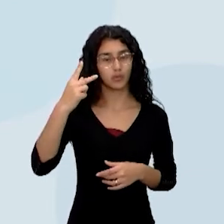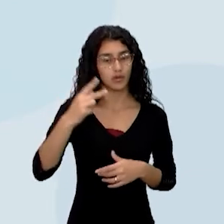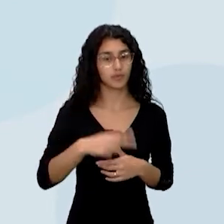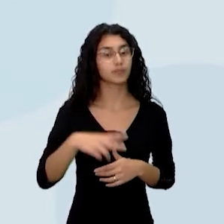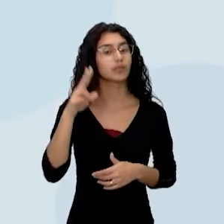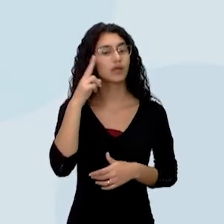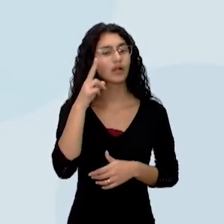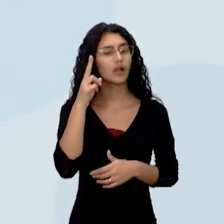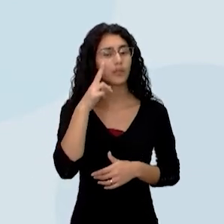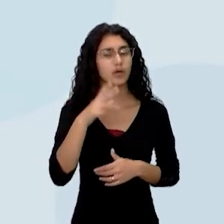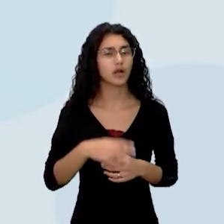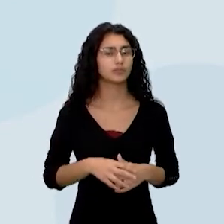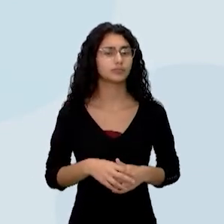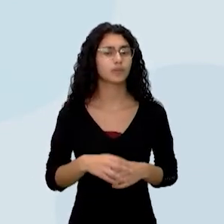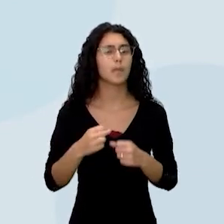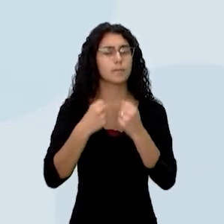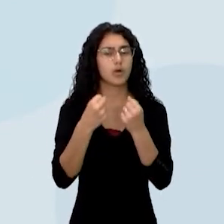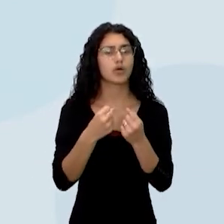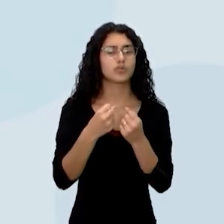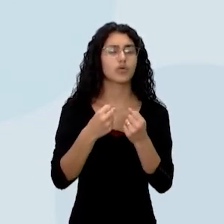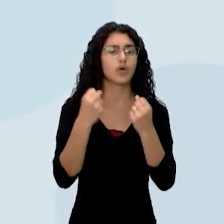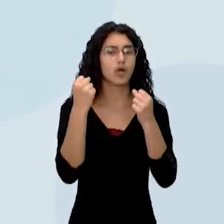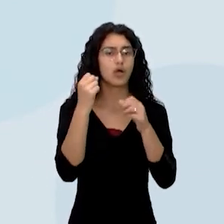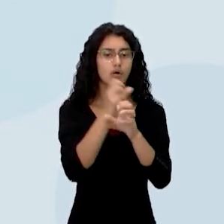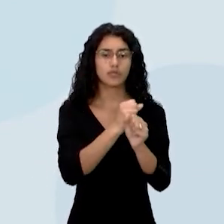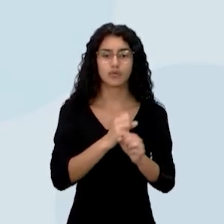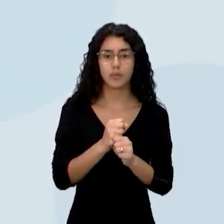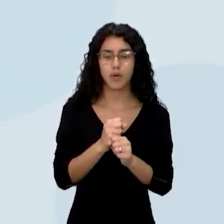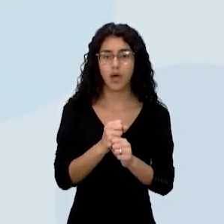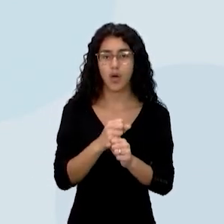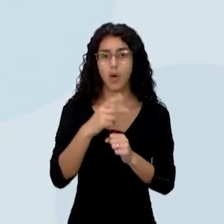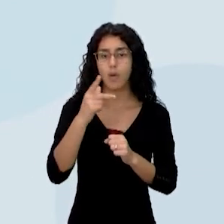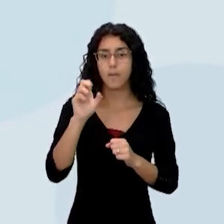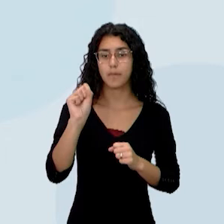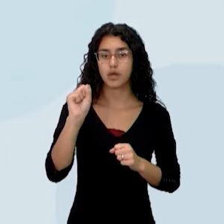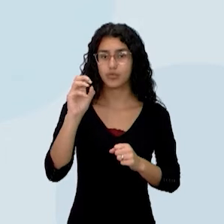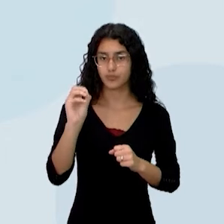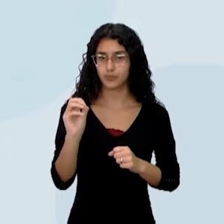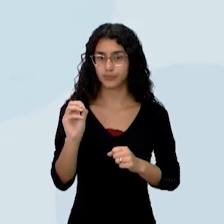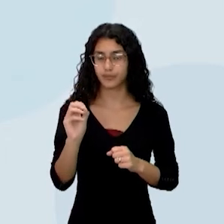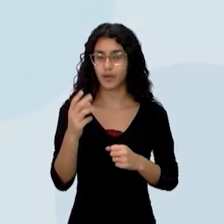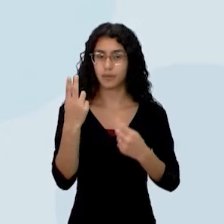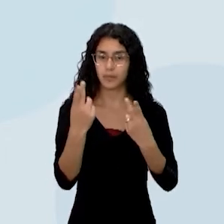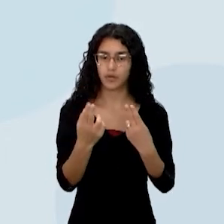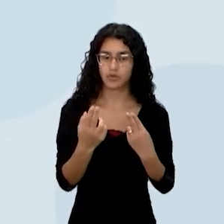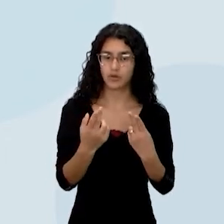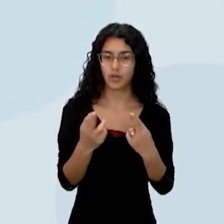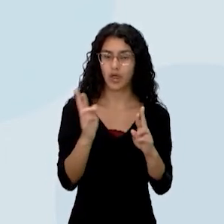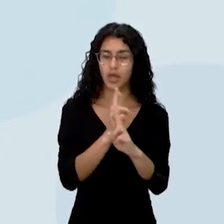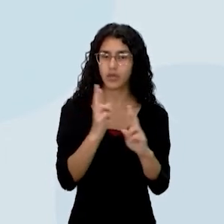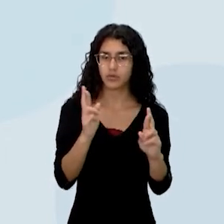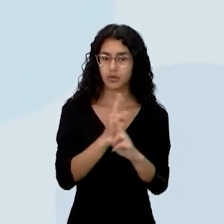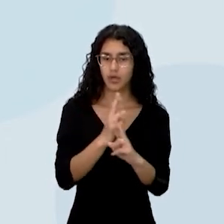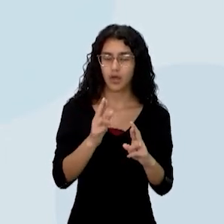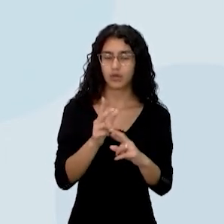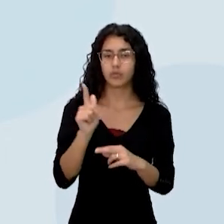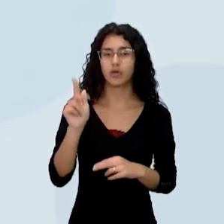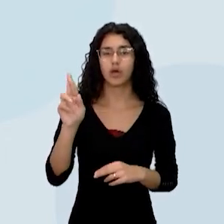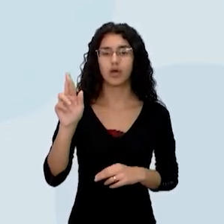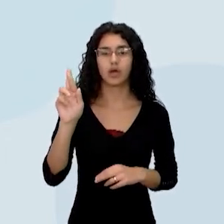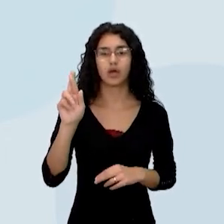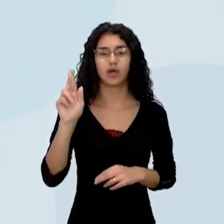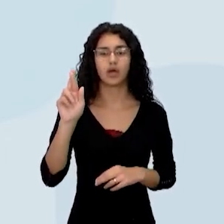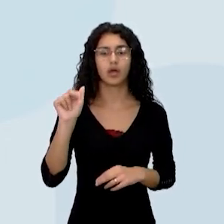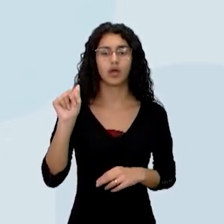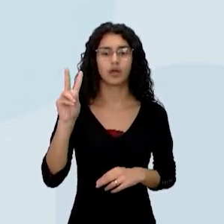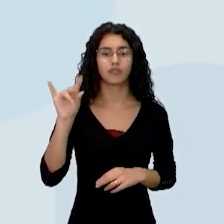que eu posso calcular o peso, né? O nosso peso está relacionado à gravidade, né? Não pode esquecer que o